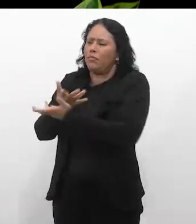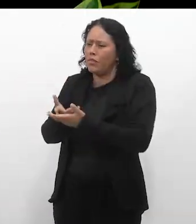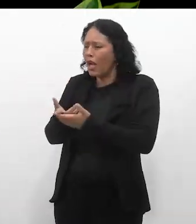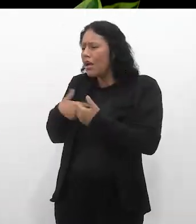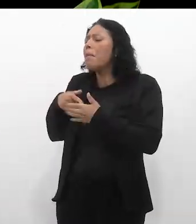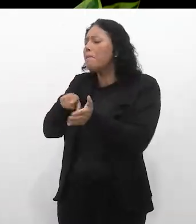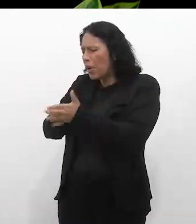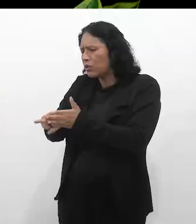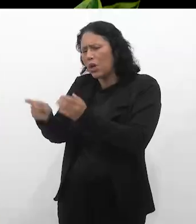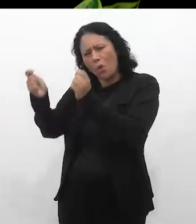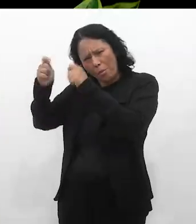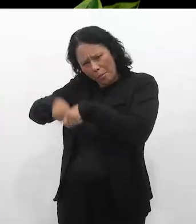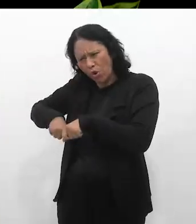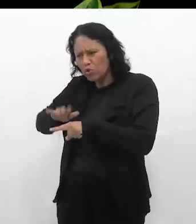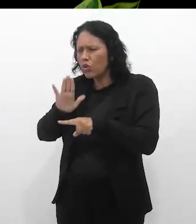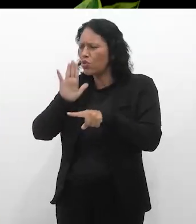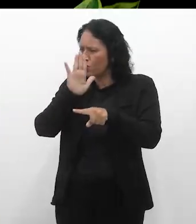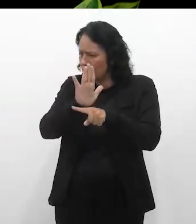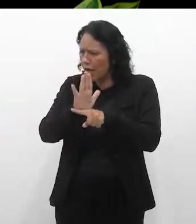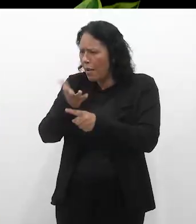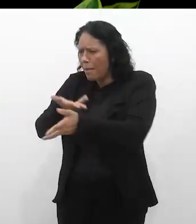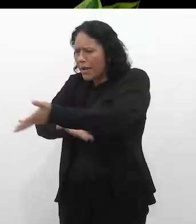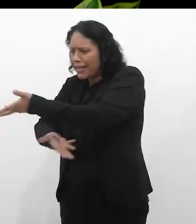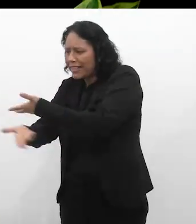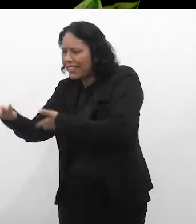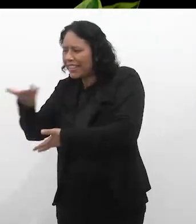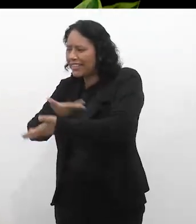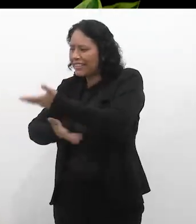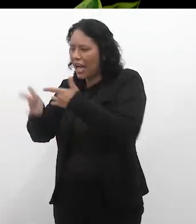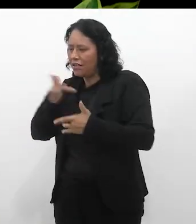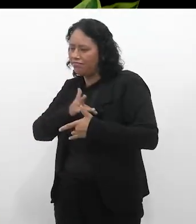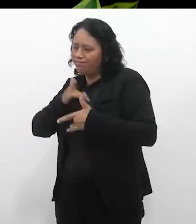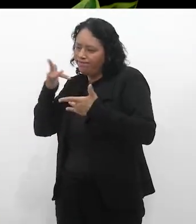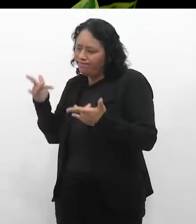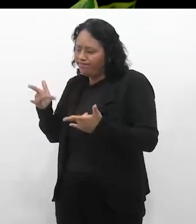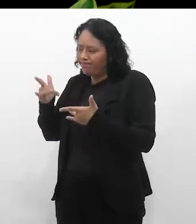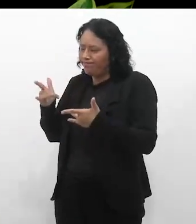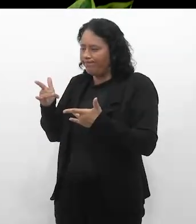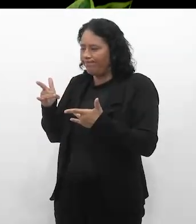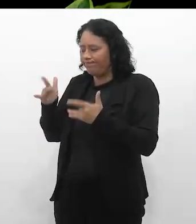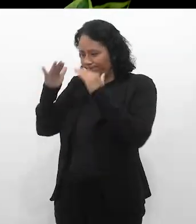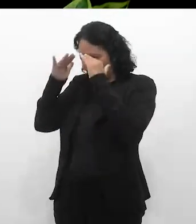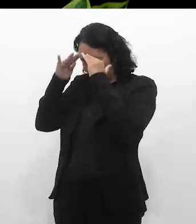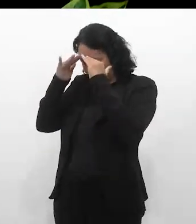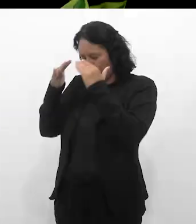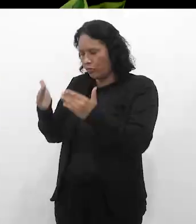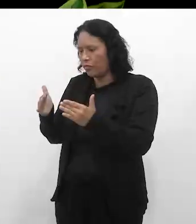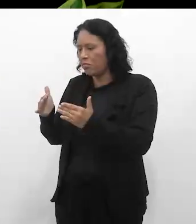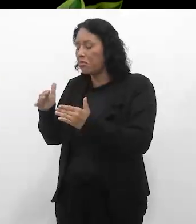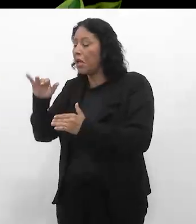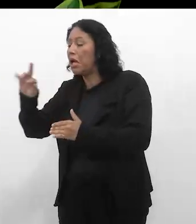tem alguma coisa que eu possa fazer para tentar retribuir o que o senhor e a sua